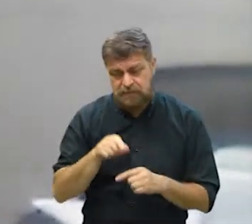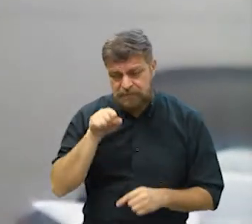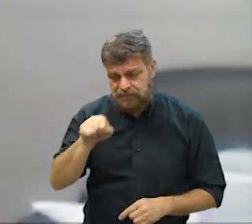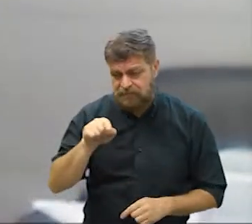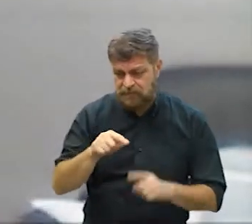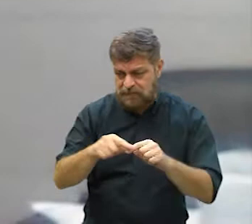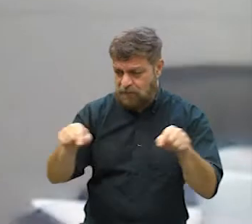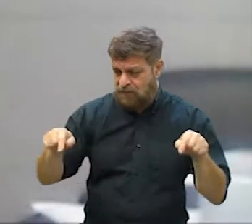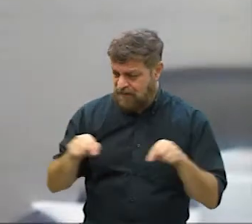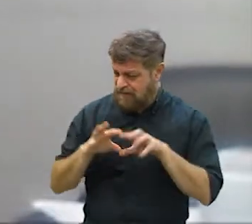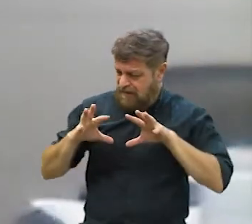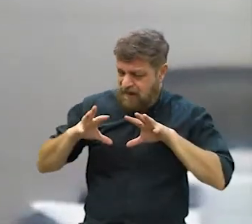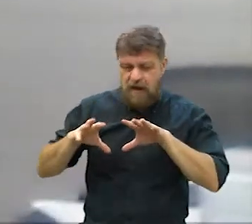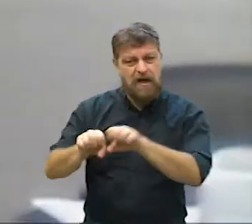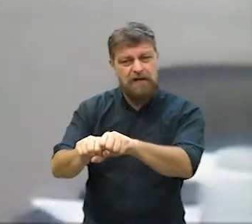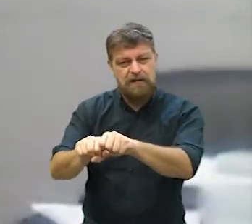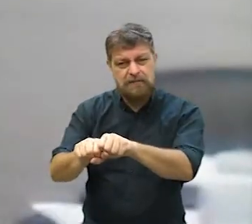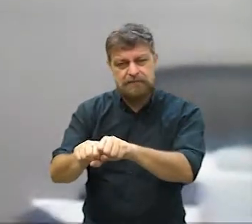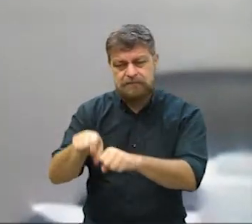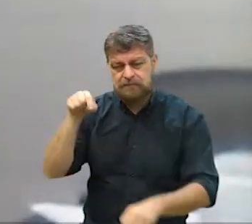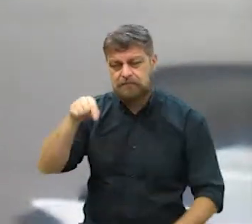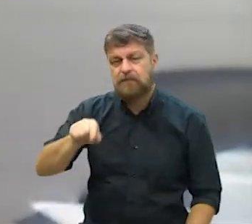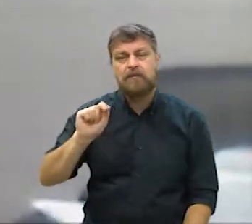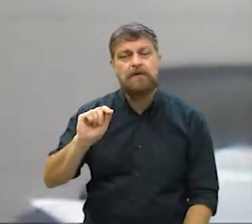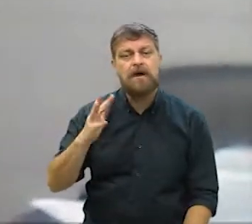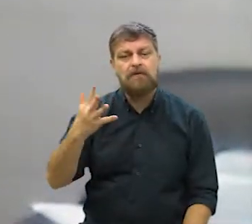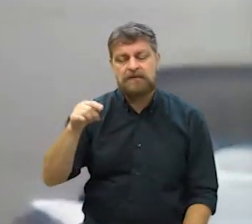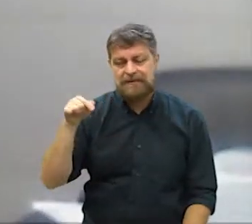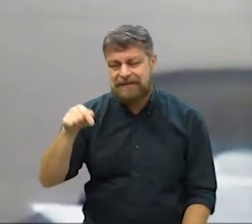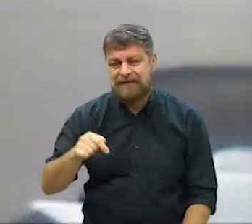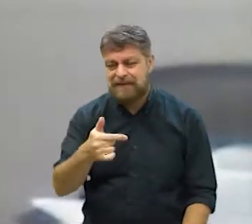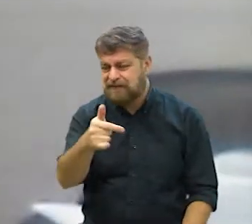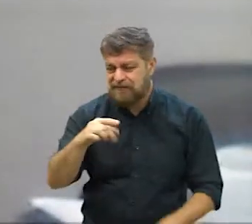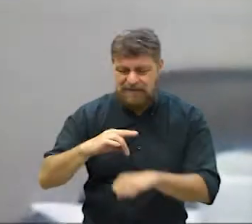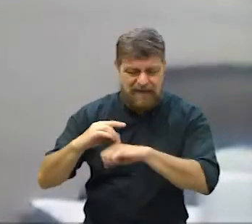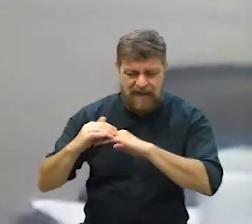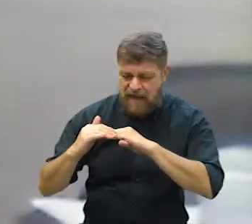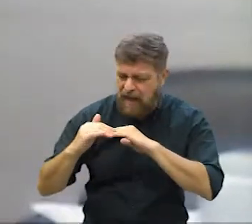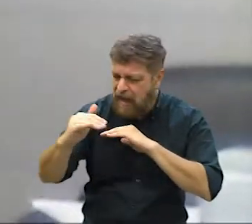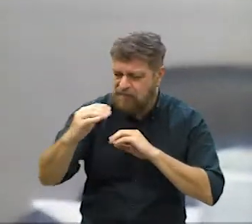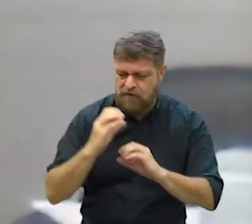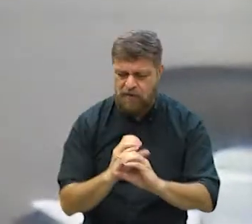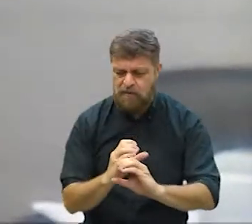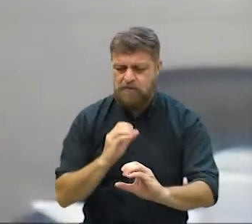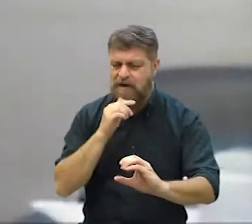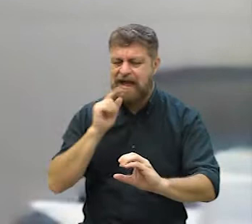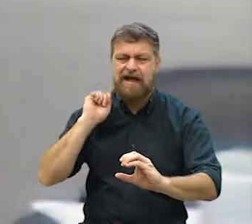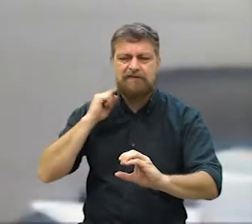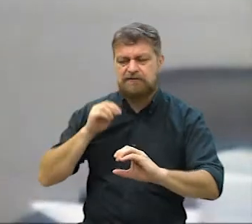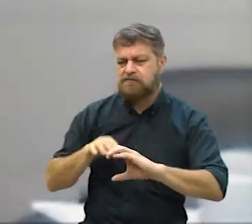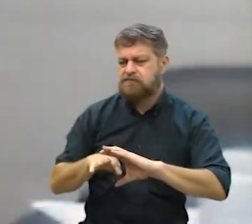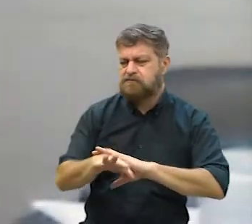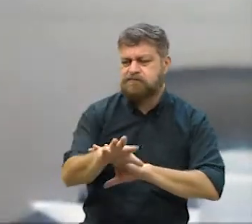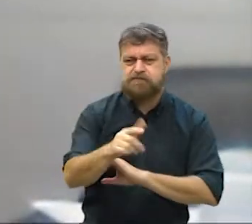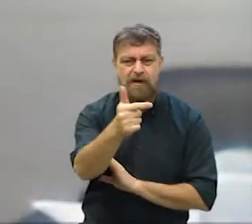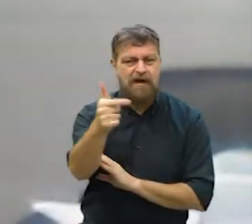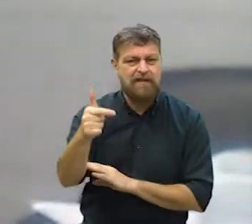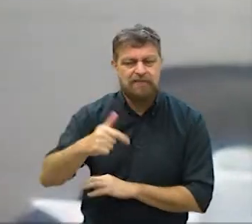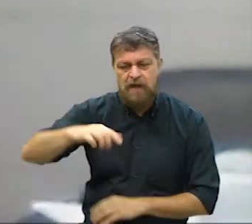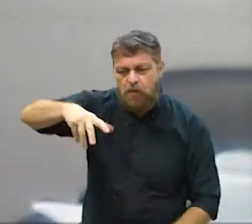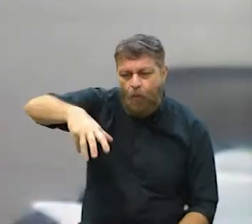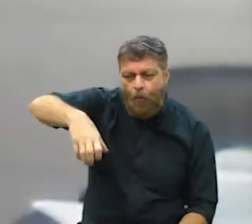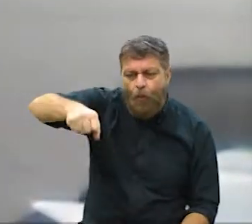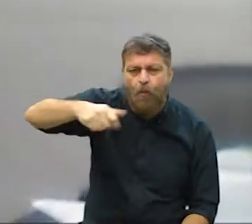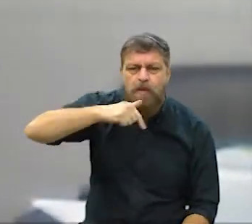porque quando eles ocupam uma área, essa área normalmente não tem asfalto, não tem rede de esgoto, não tem rede